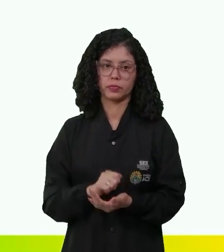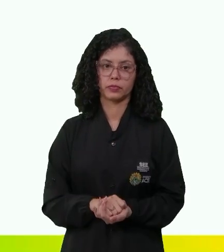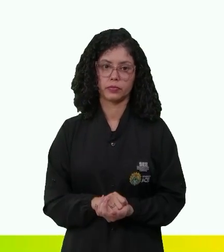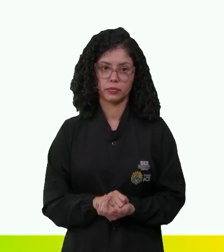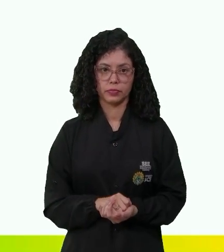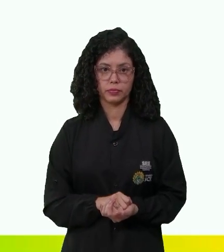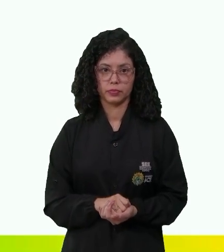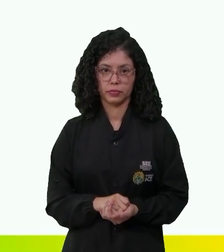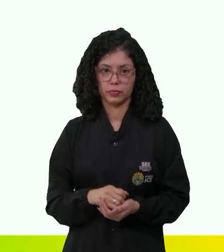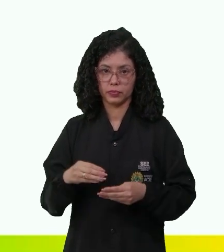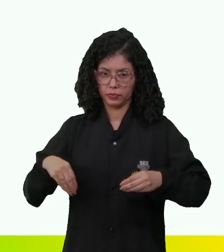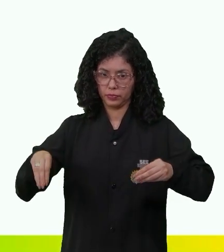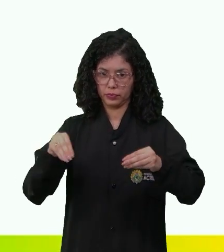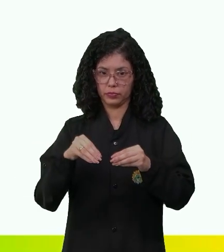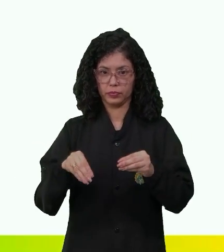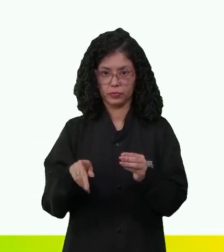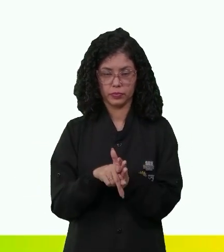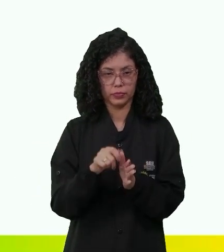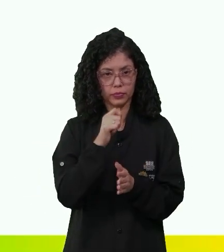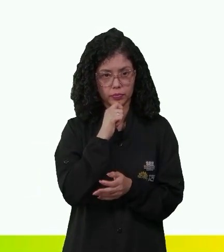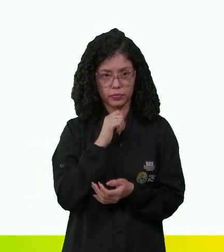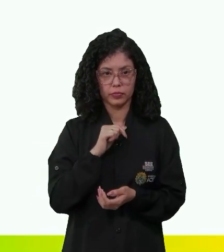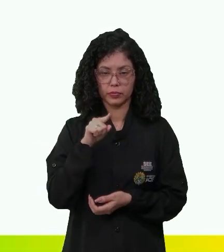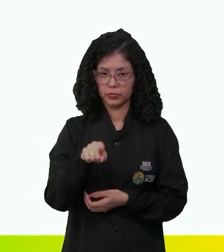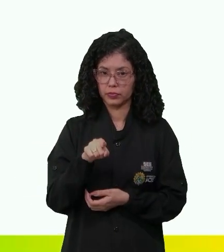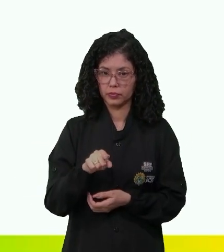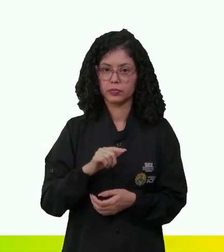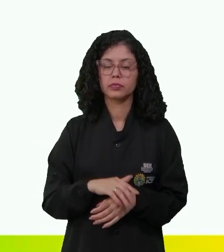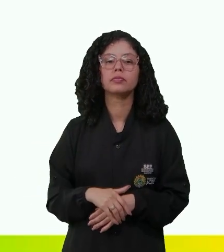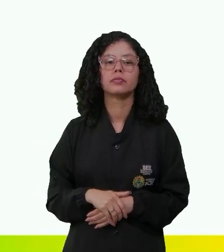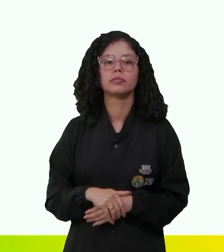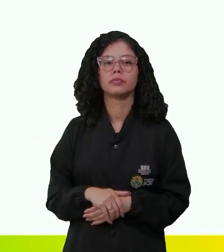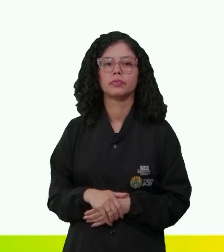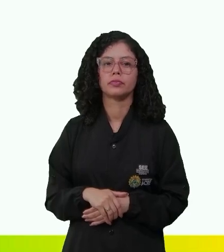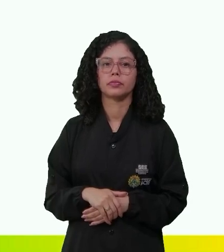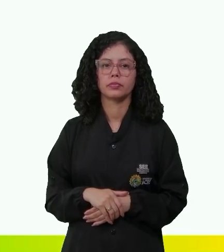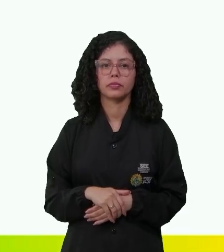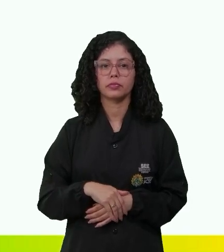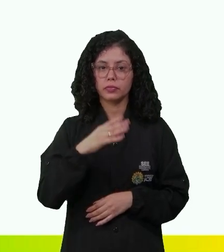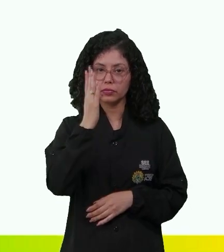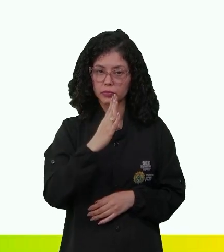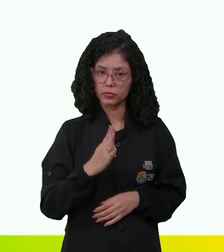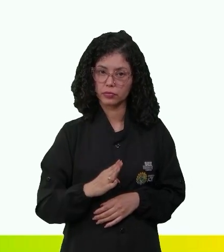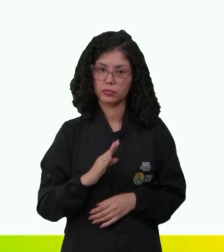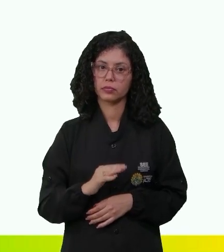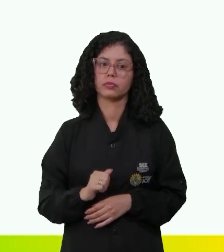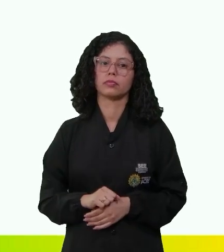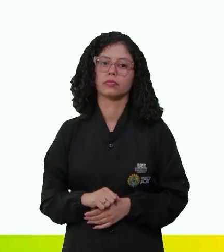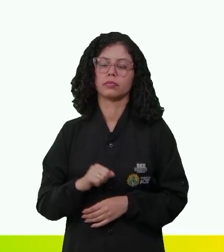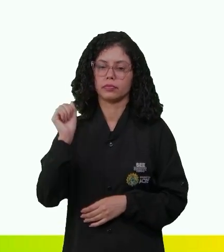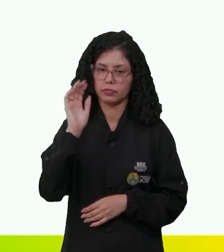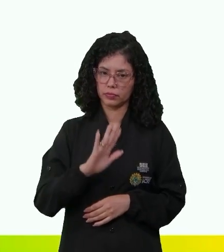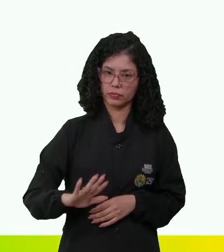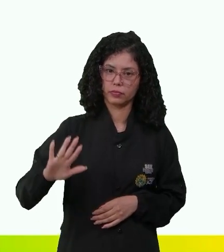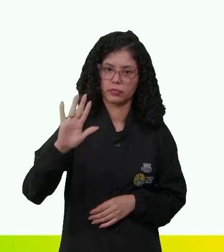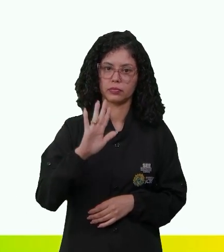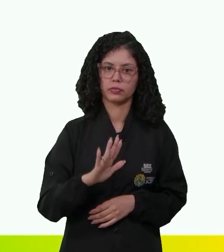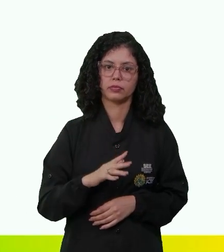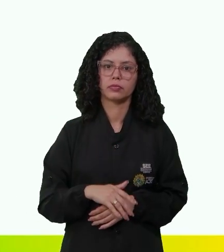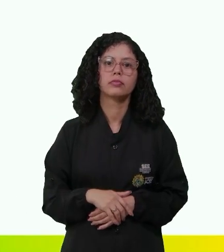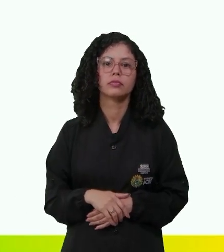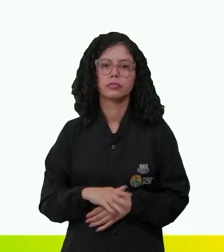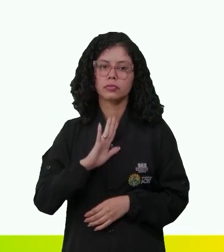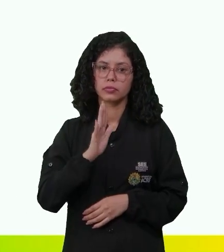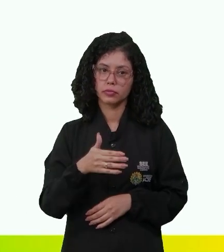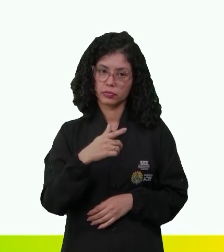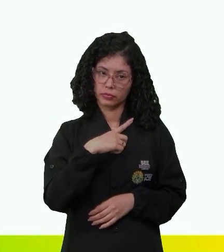formação territorial. E aqui a alternativa está falando do Brasil enquanto nação. Então ela já se